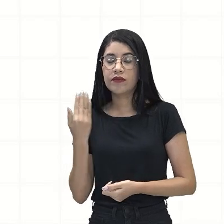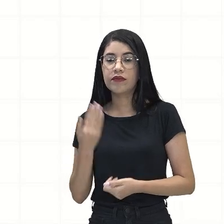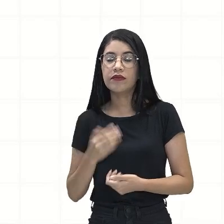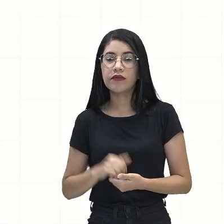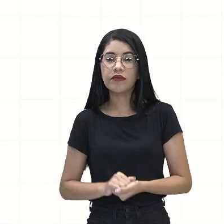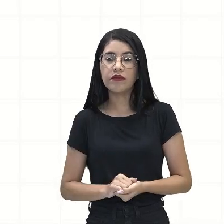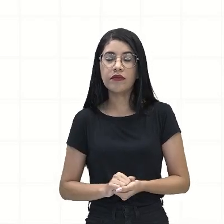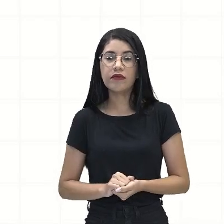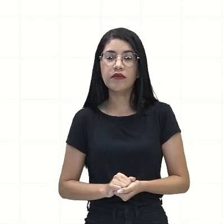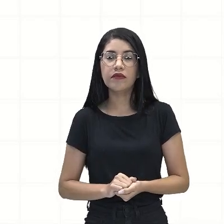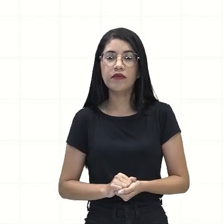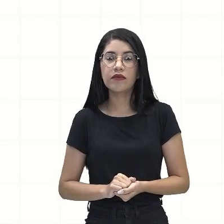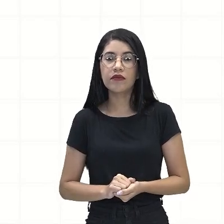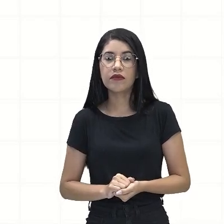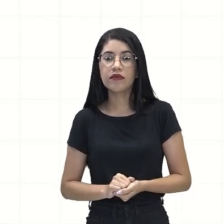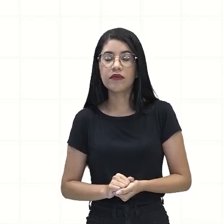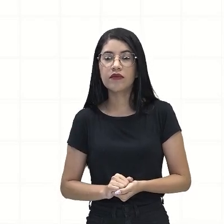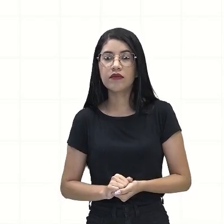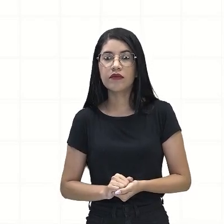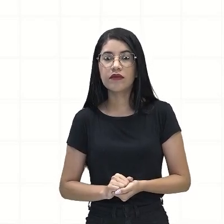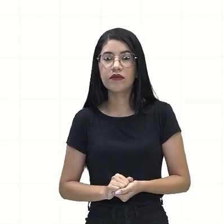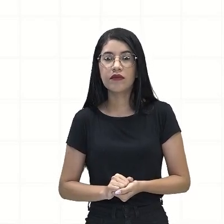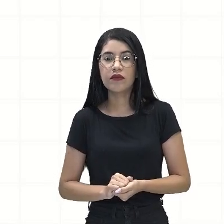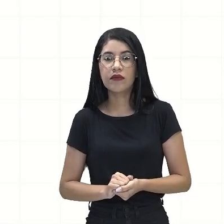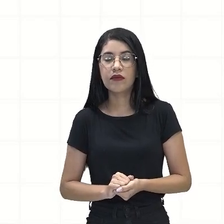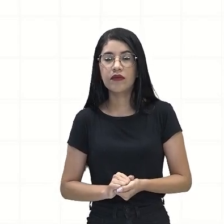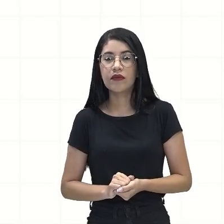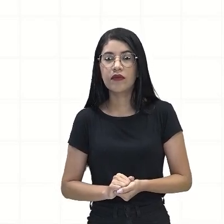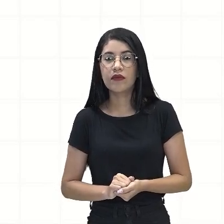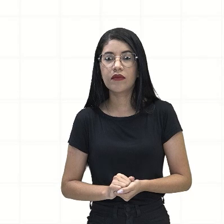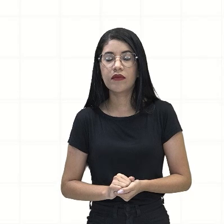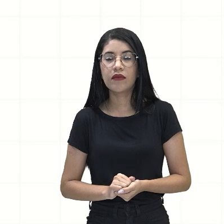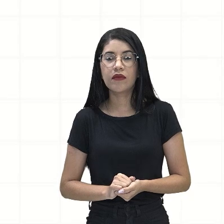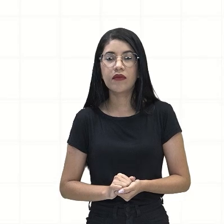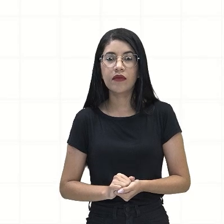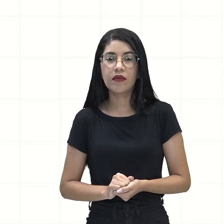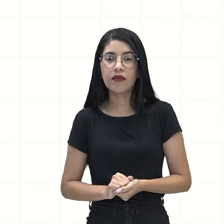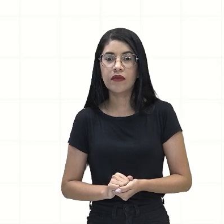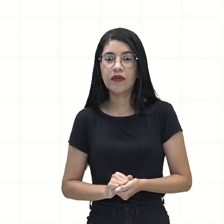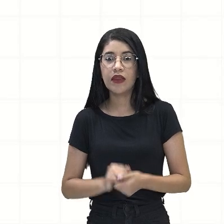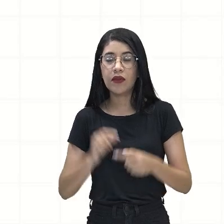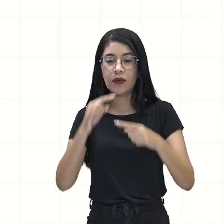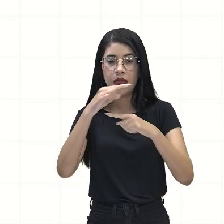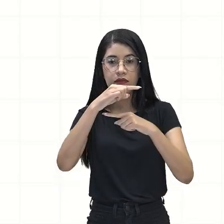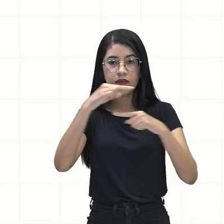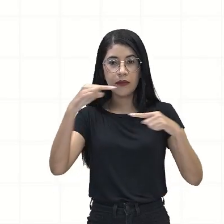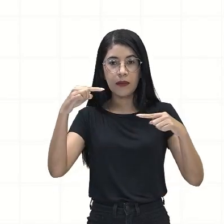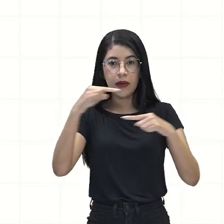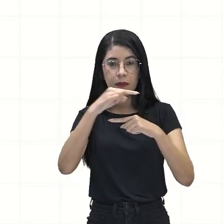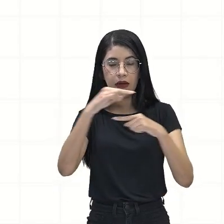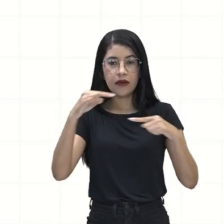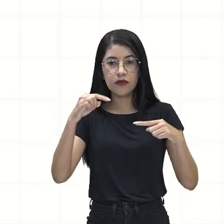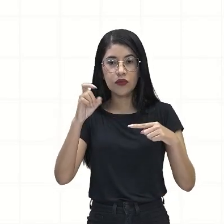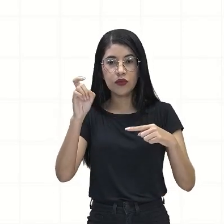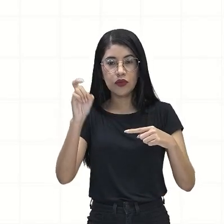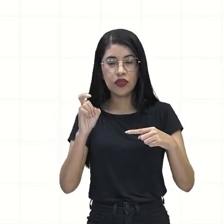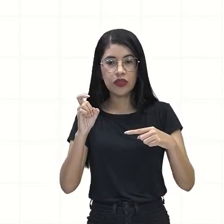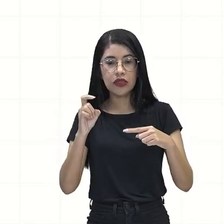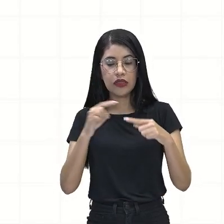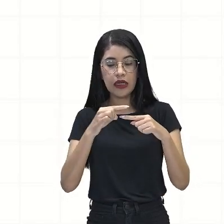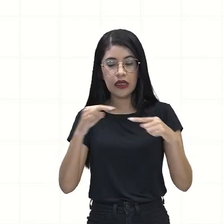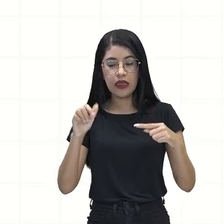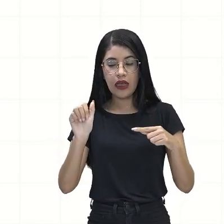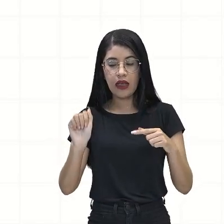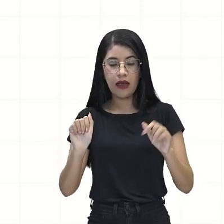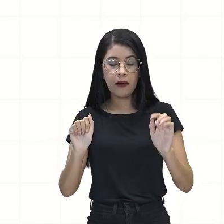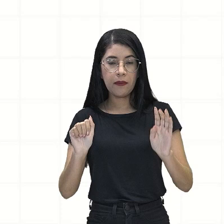né? O segmento de reta marcado, que é a distância que ele quer, e está paralela ao eixo x. Então, quando está paralela ao